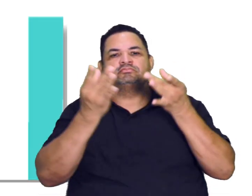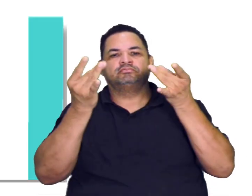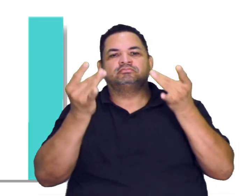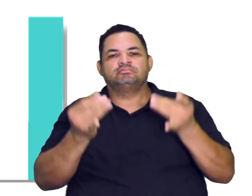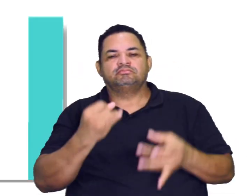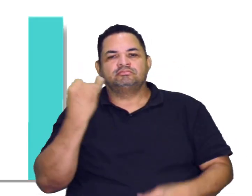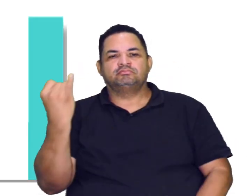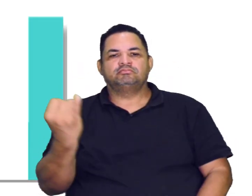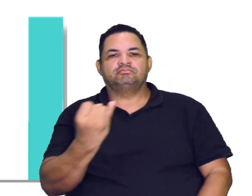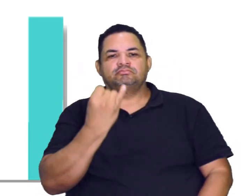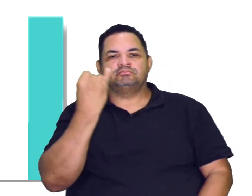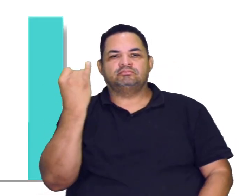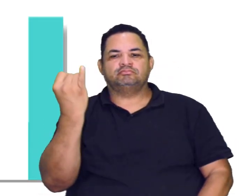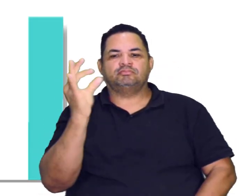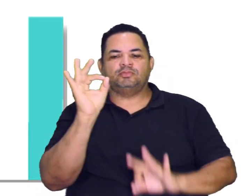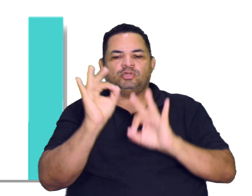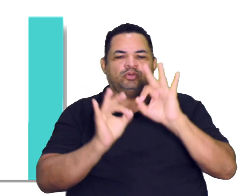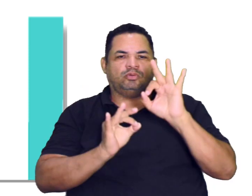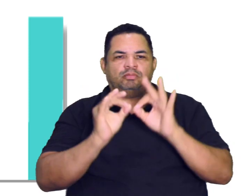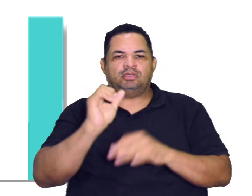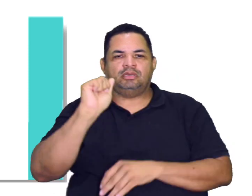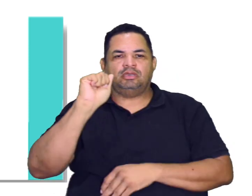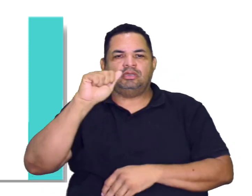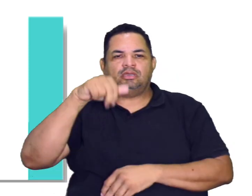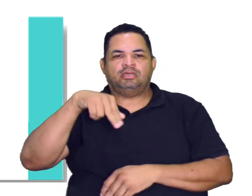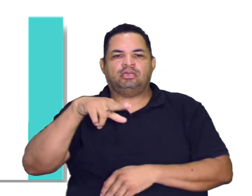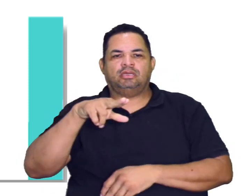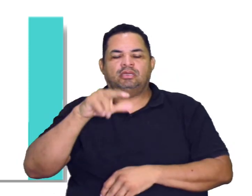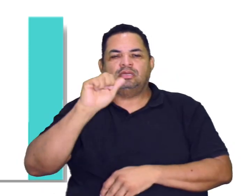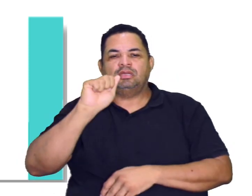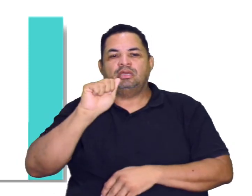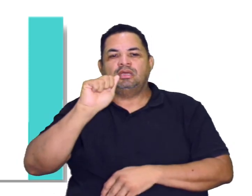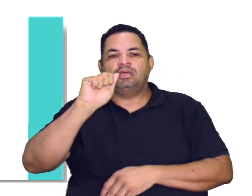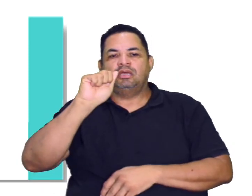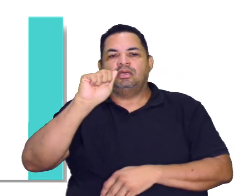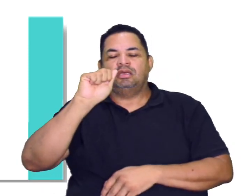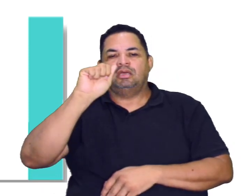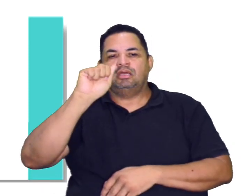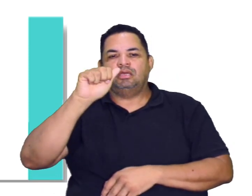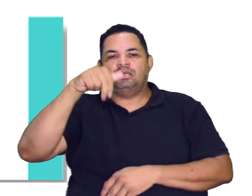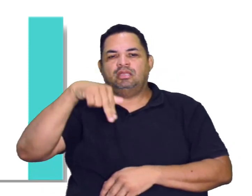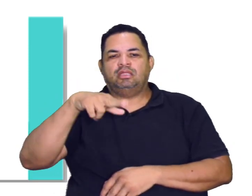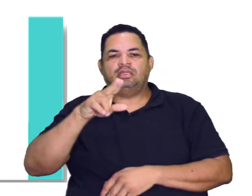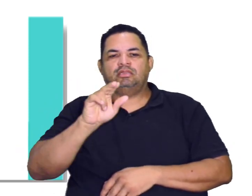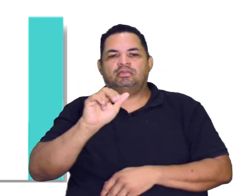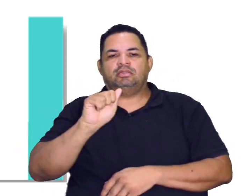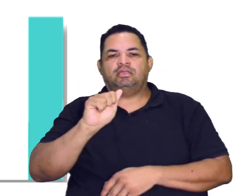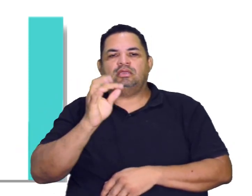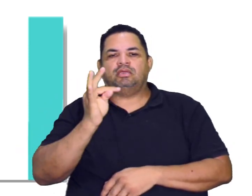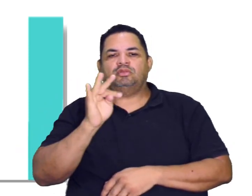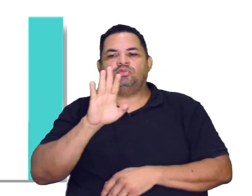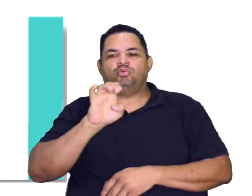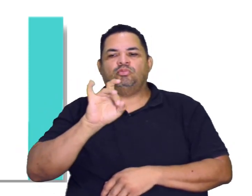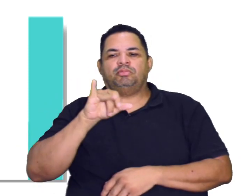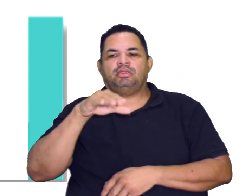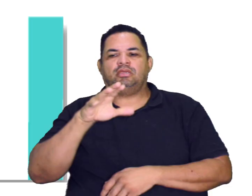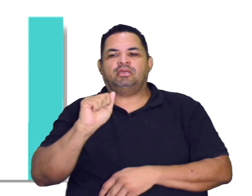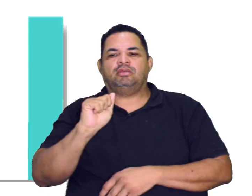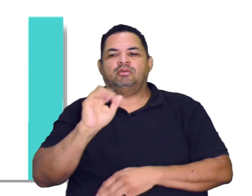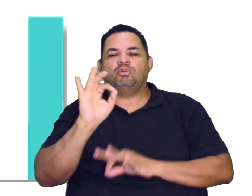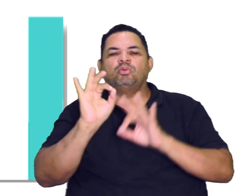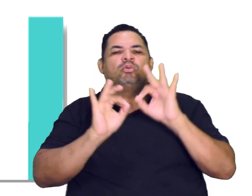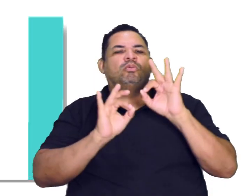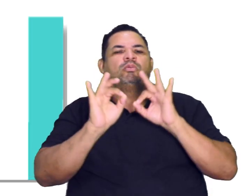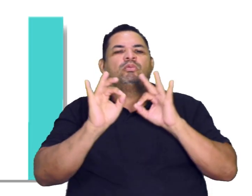importantes. Anatomia da coluna vertebral. Qual é a forma dessa nossa coluna